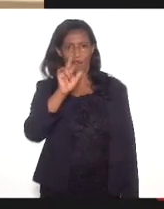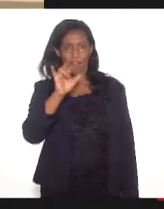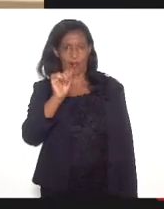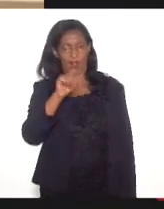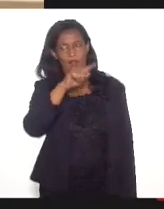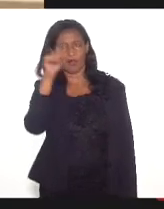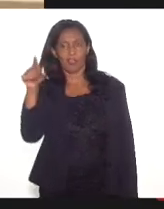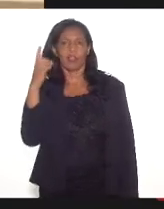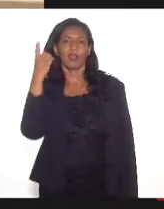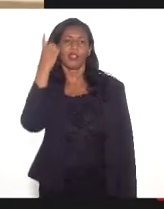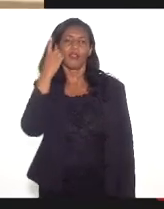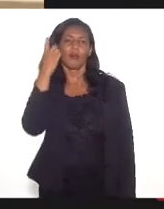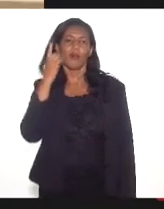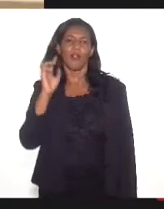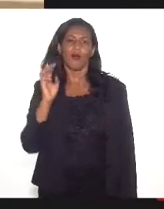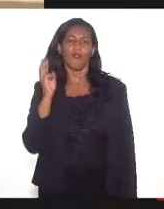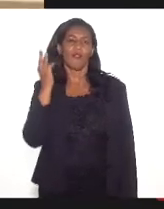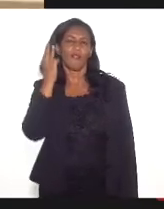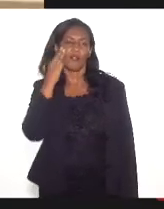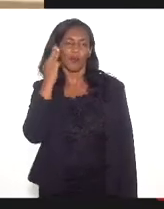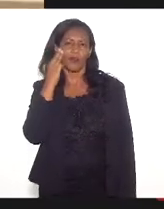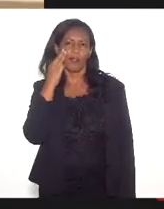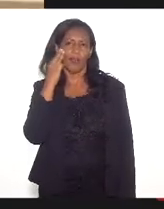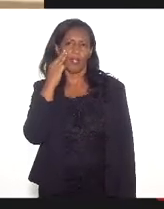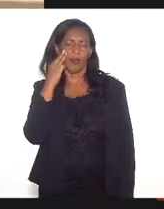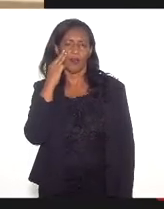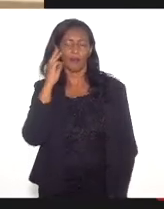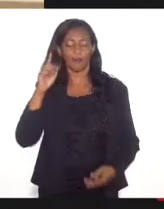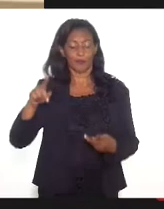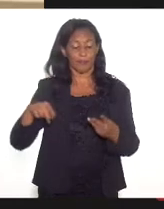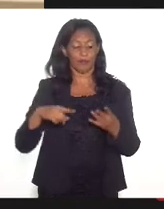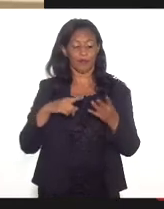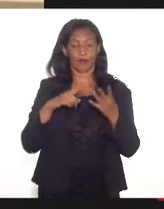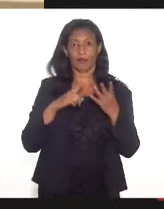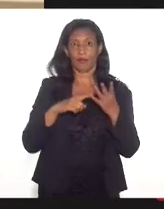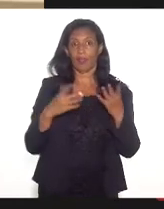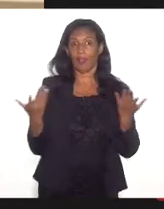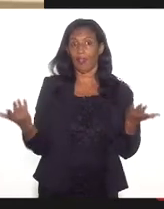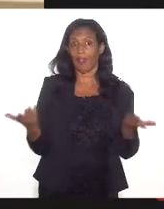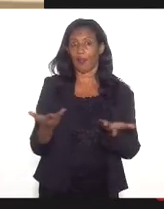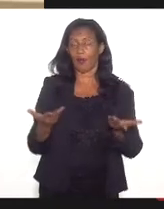Valdeck Carneiro. Gostaria de passar a fala para